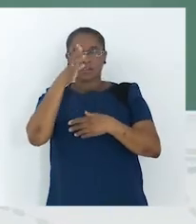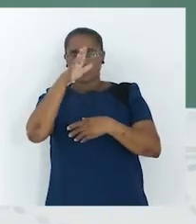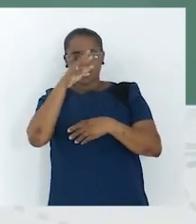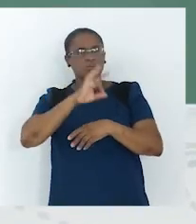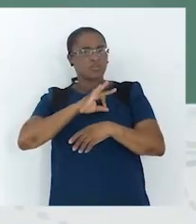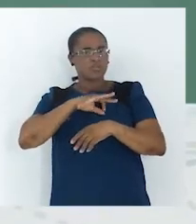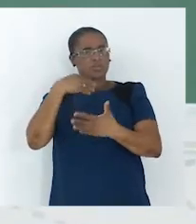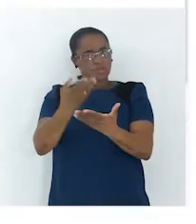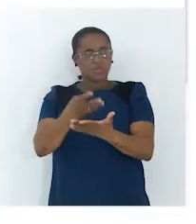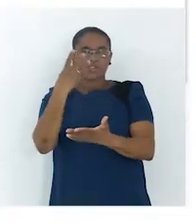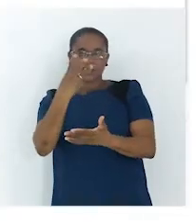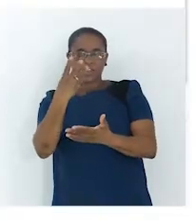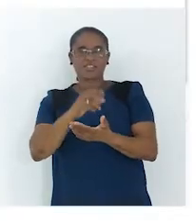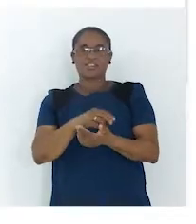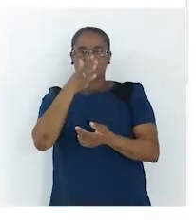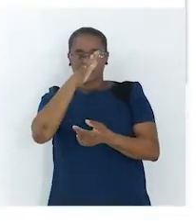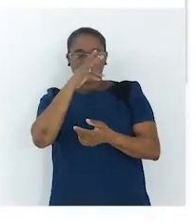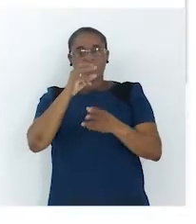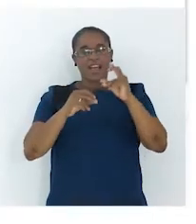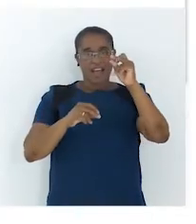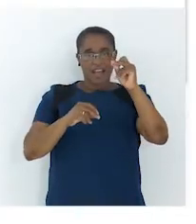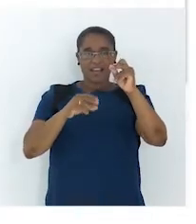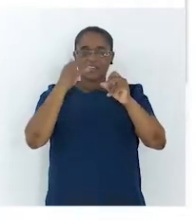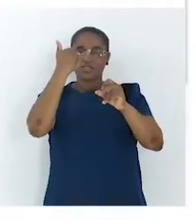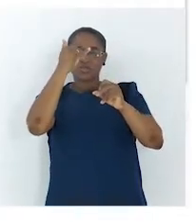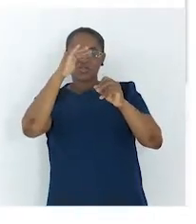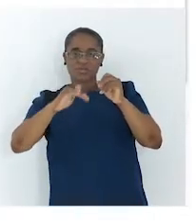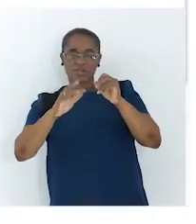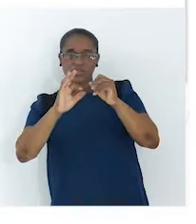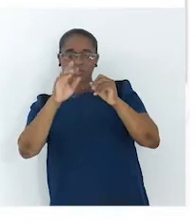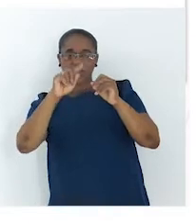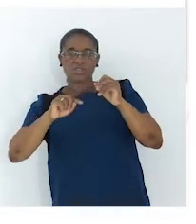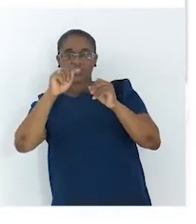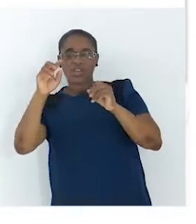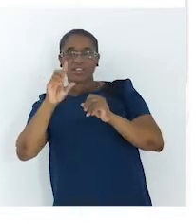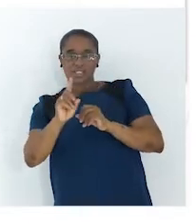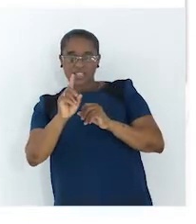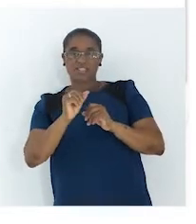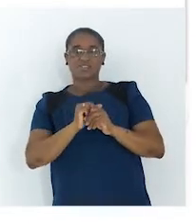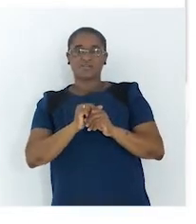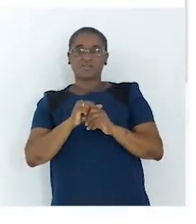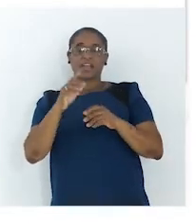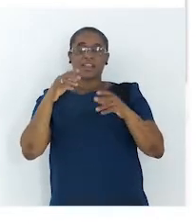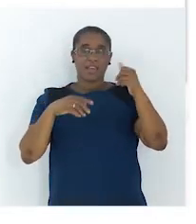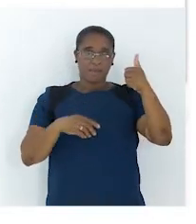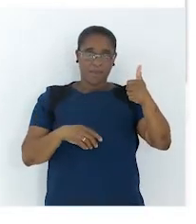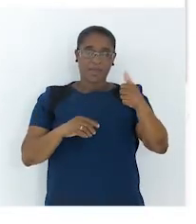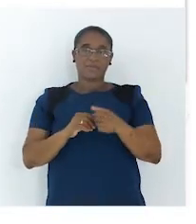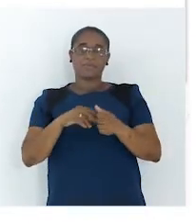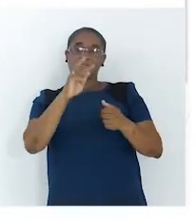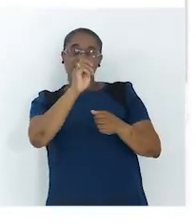Três atividades quais são a linear 2 sobre raiz quadrada de 6 anime